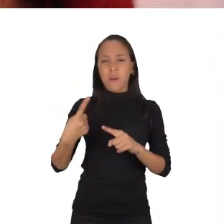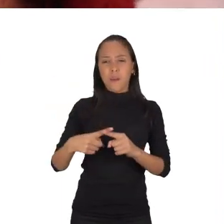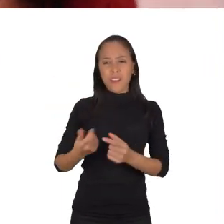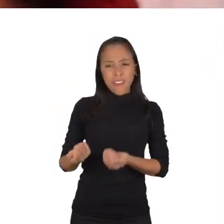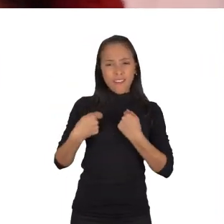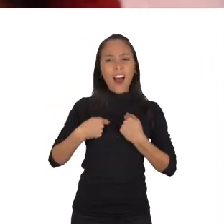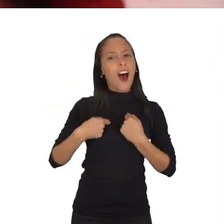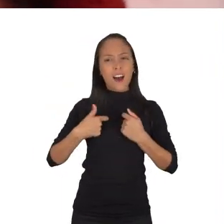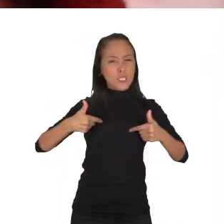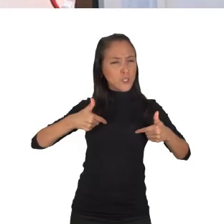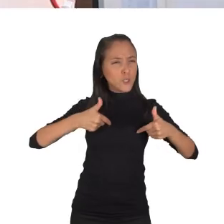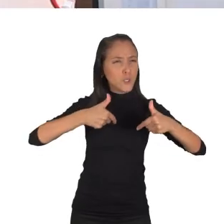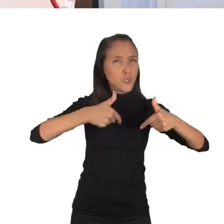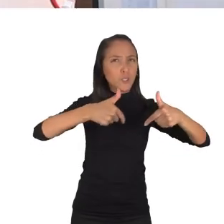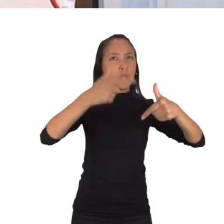terra para procurar justiça por isso.